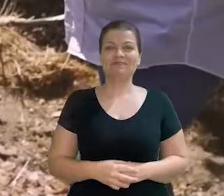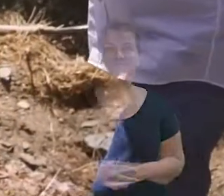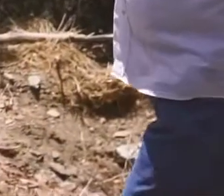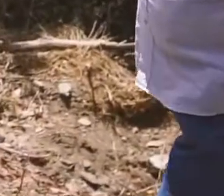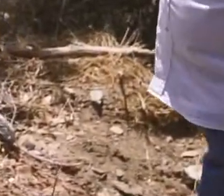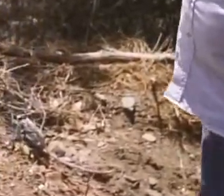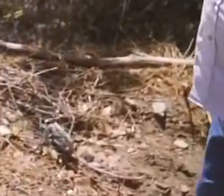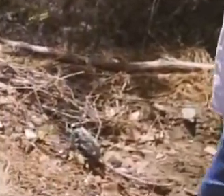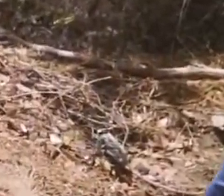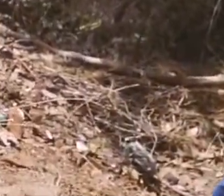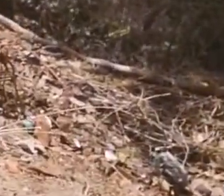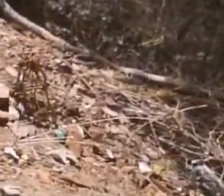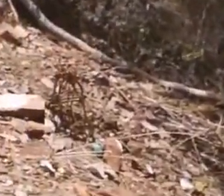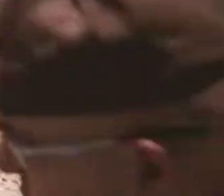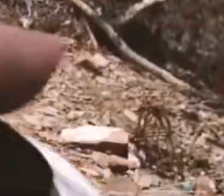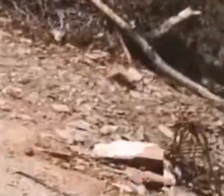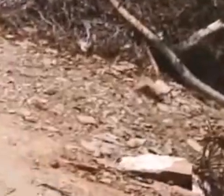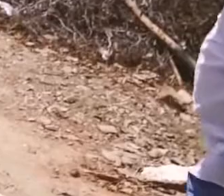água chegou